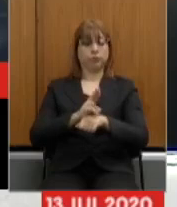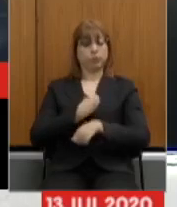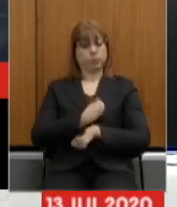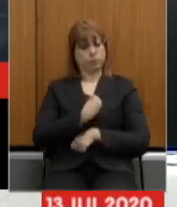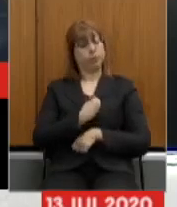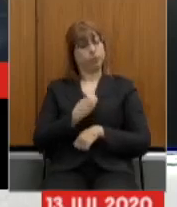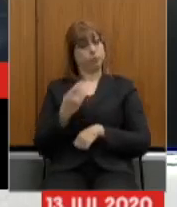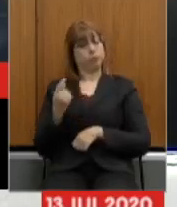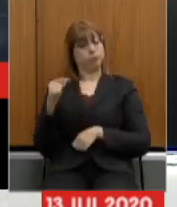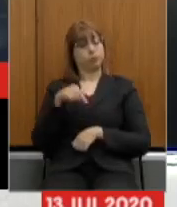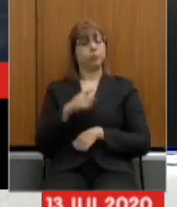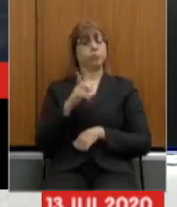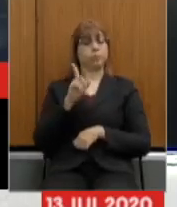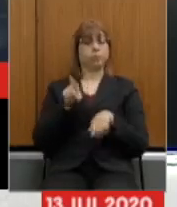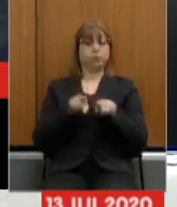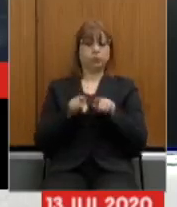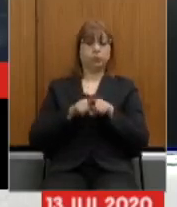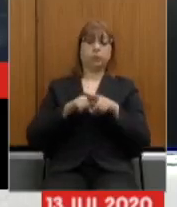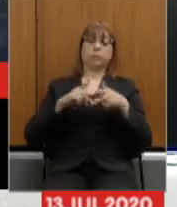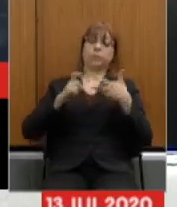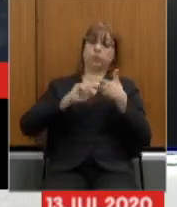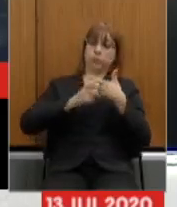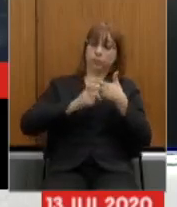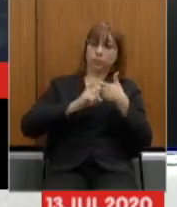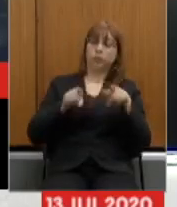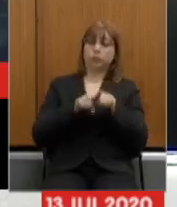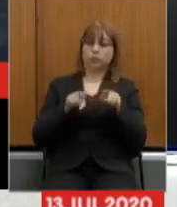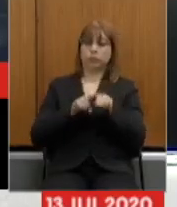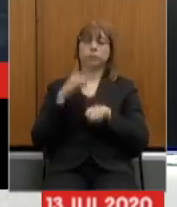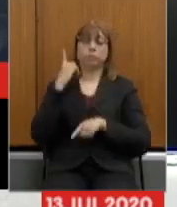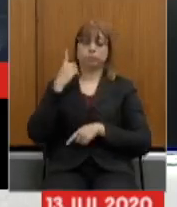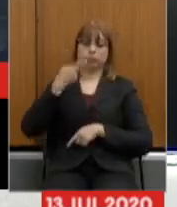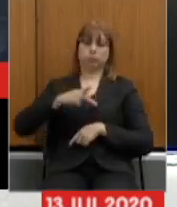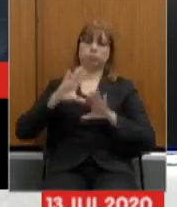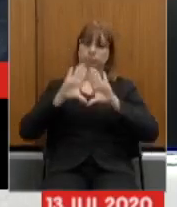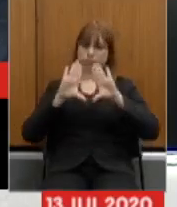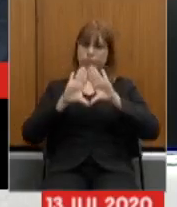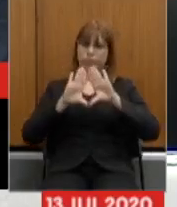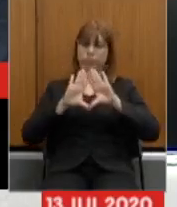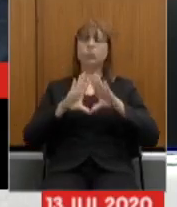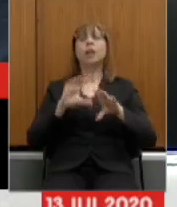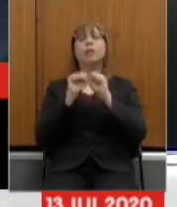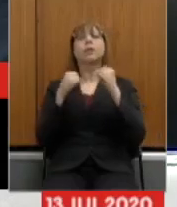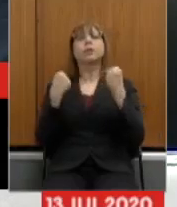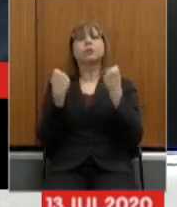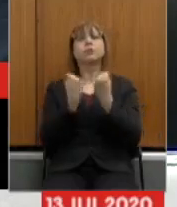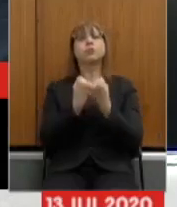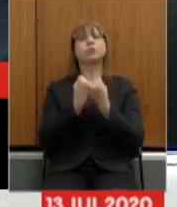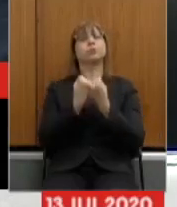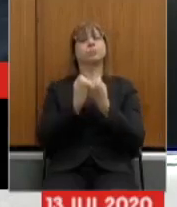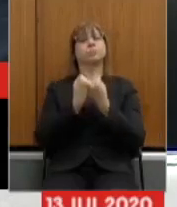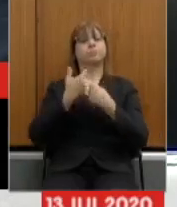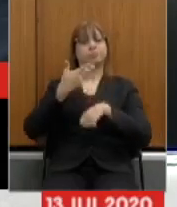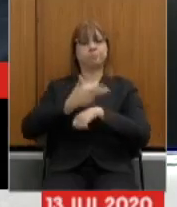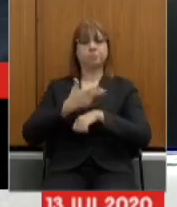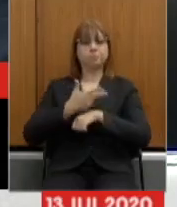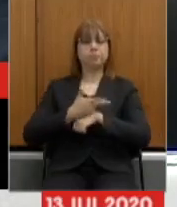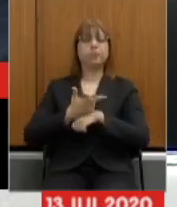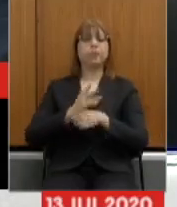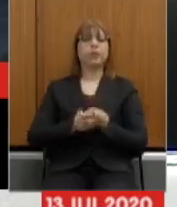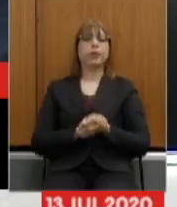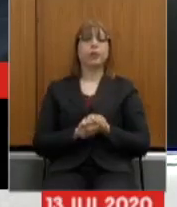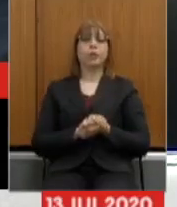representantes do Poder Executivo e dos parlamentares desta Casa. O seminário será transmitido ao vivo pela TV